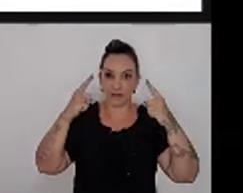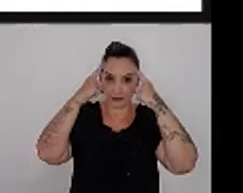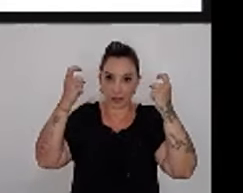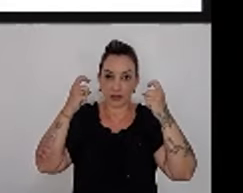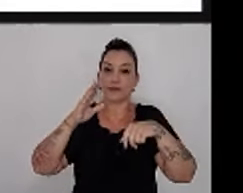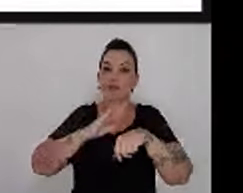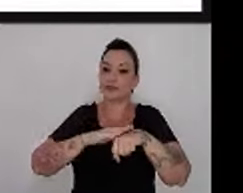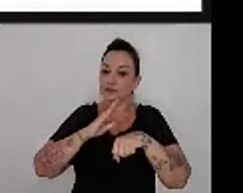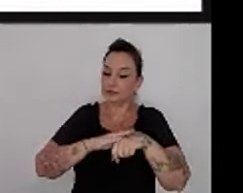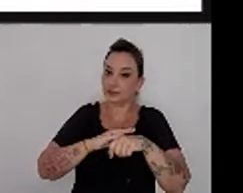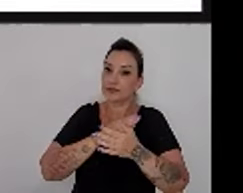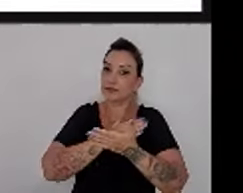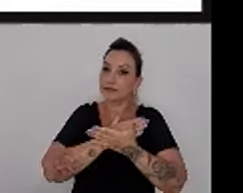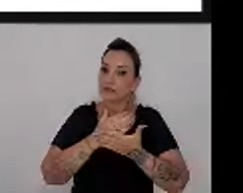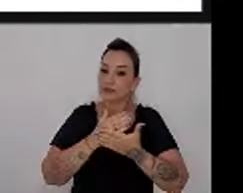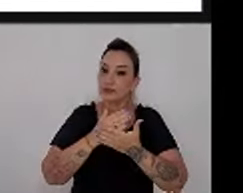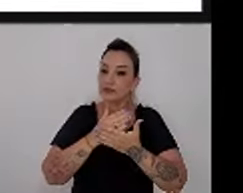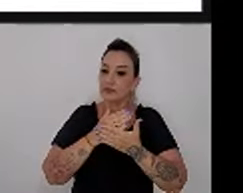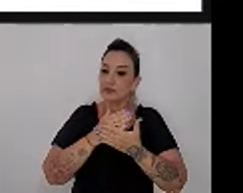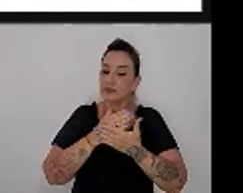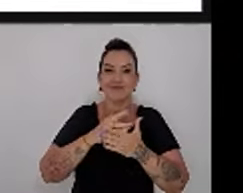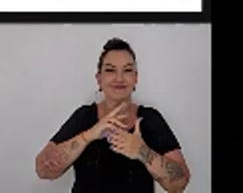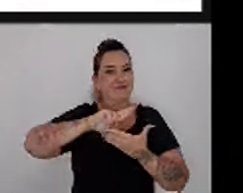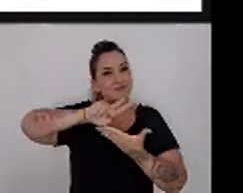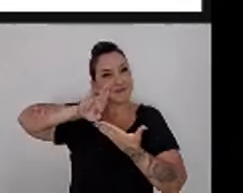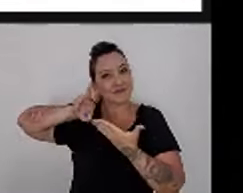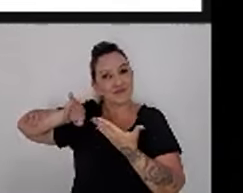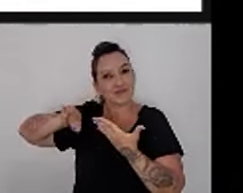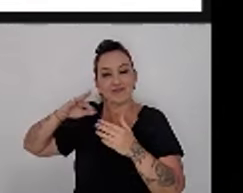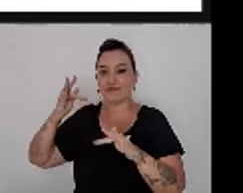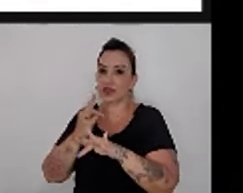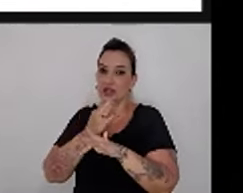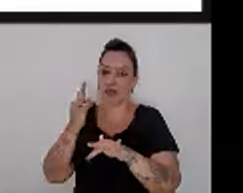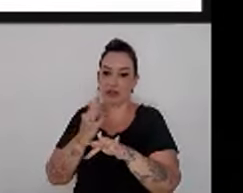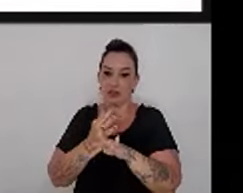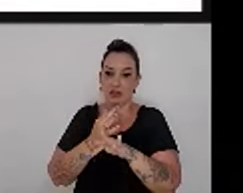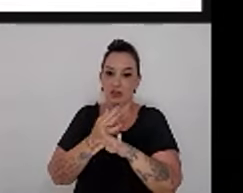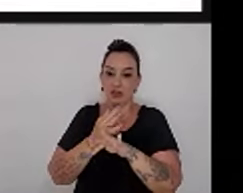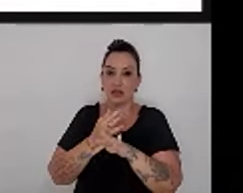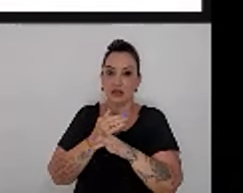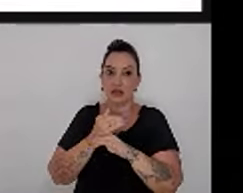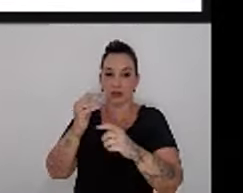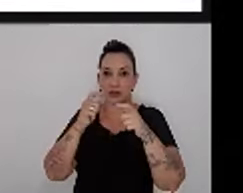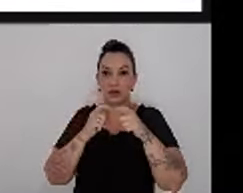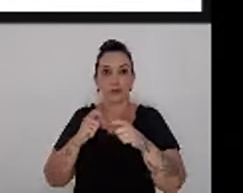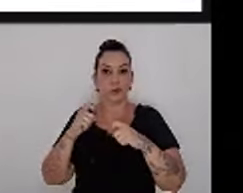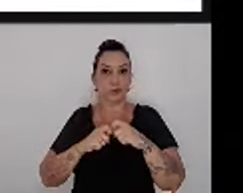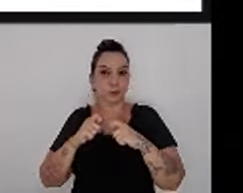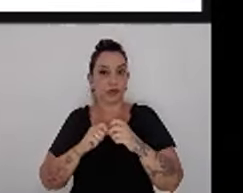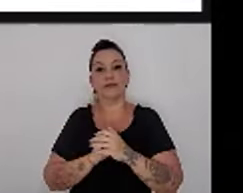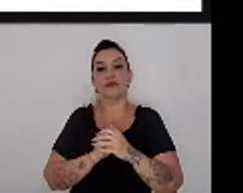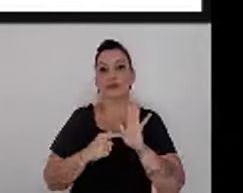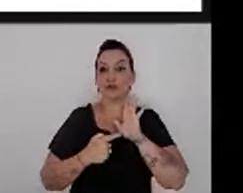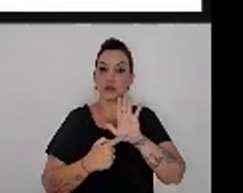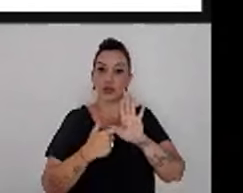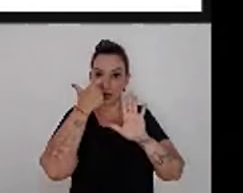de violências praticadas a partir de manifestações variadas de intolerância às minorias sexuais e